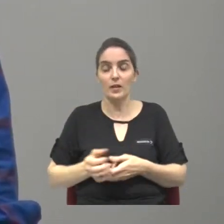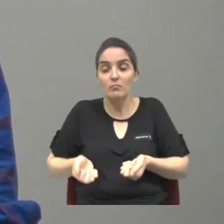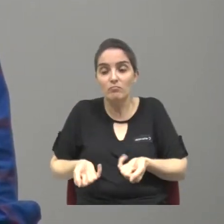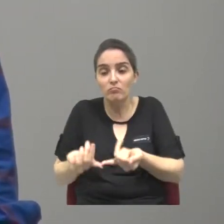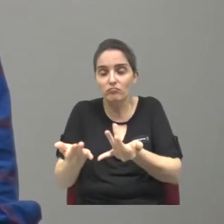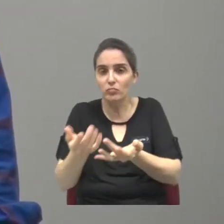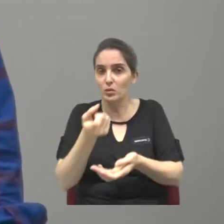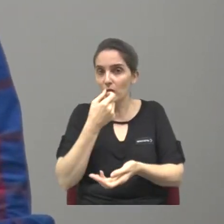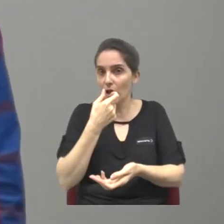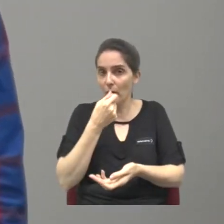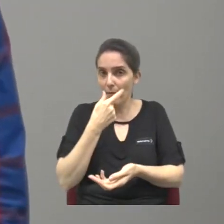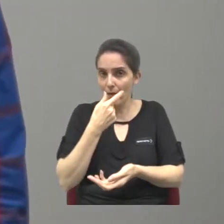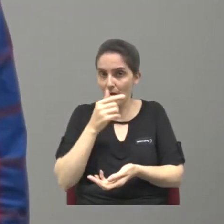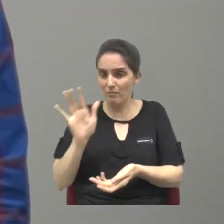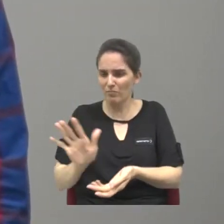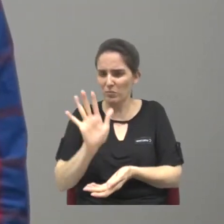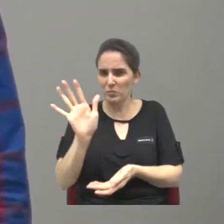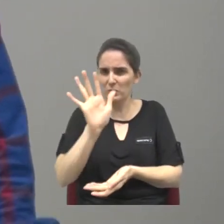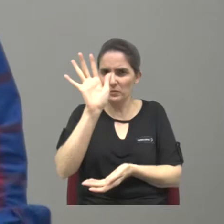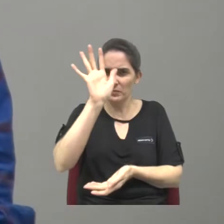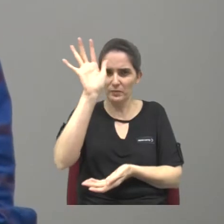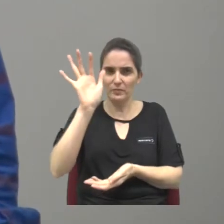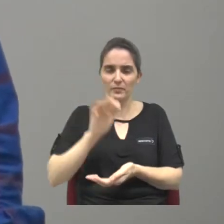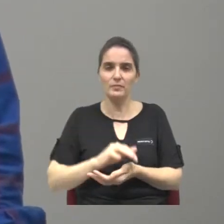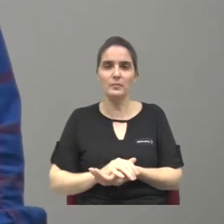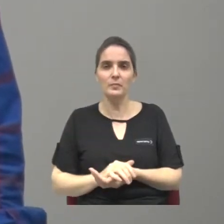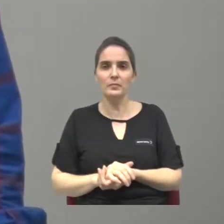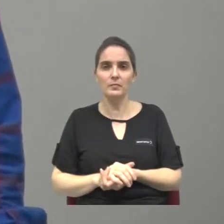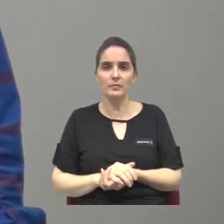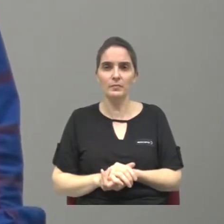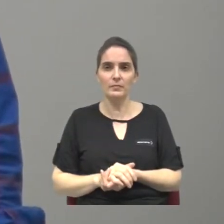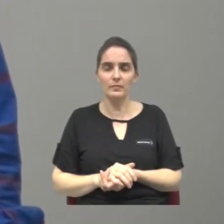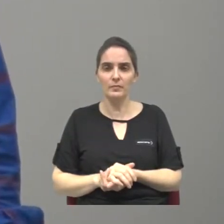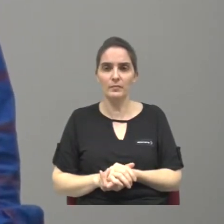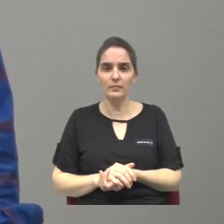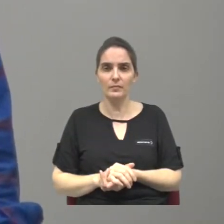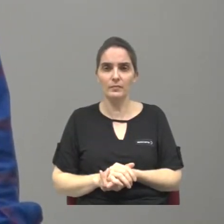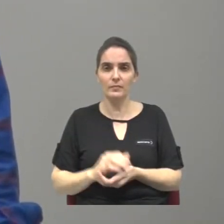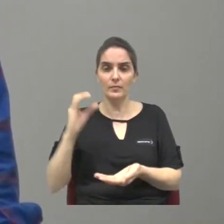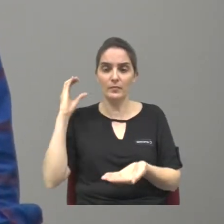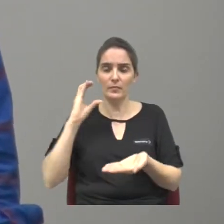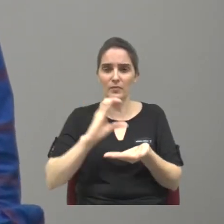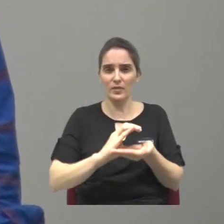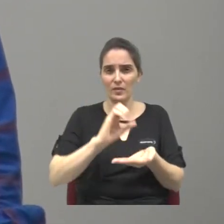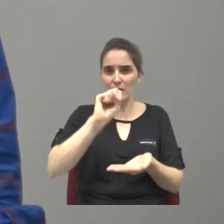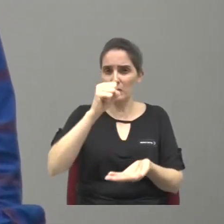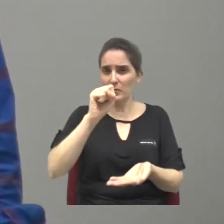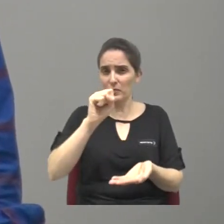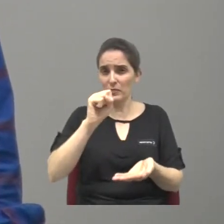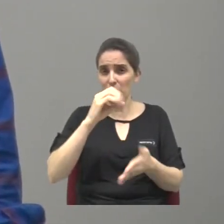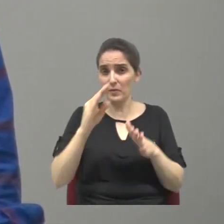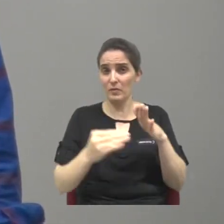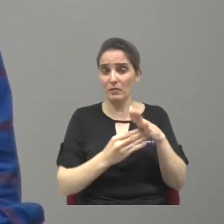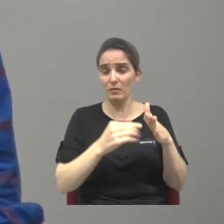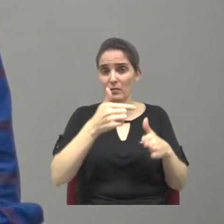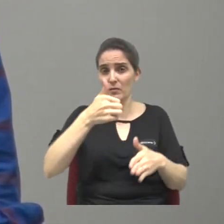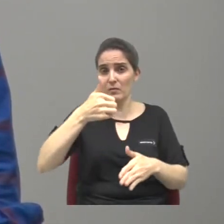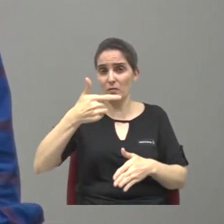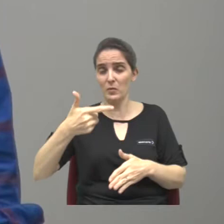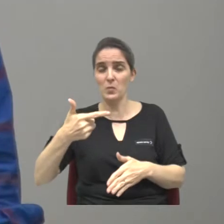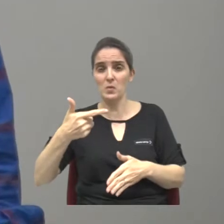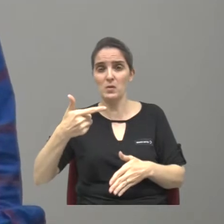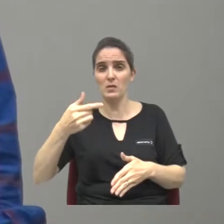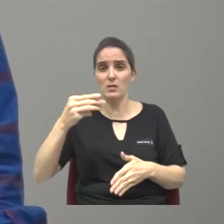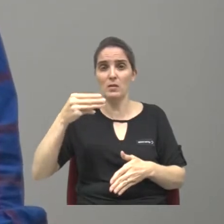alto custo à nossa cidade. Nós estamos deixando de investir de 8 a 12 milhões de reais por ano por conta